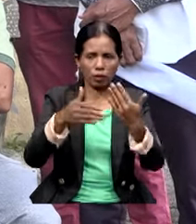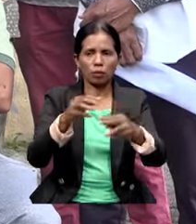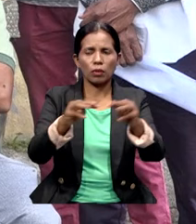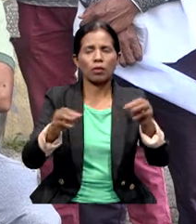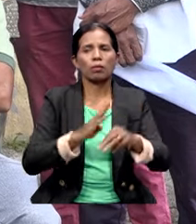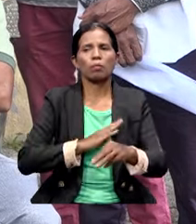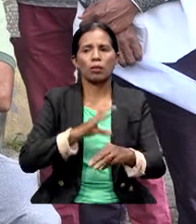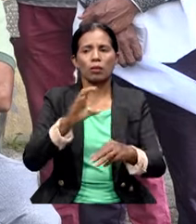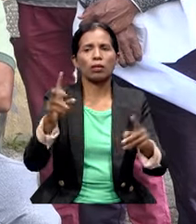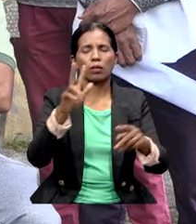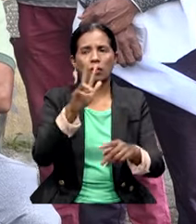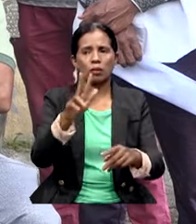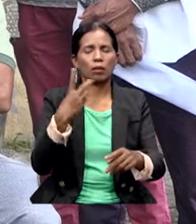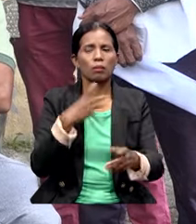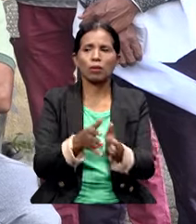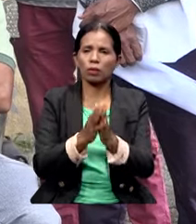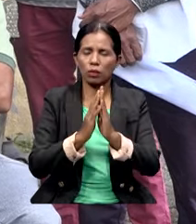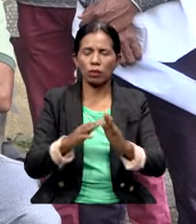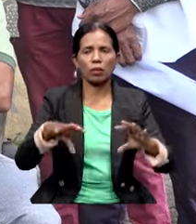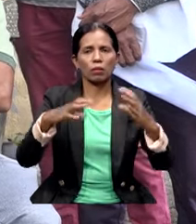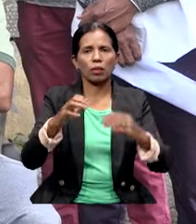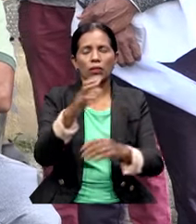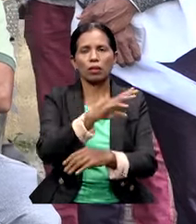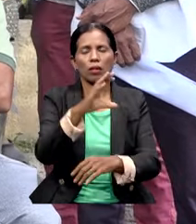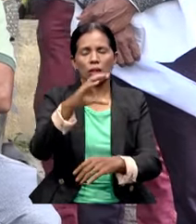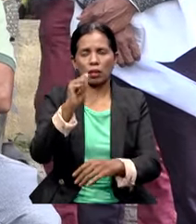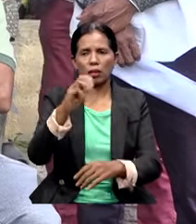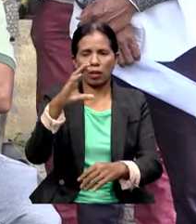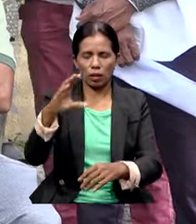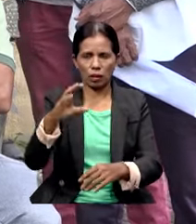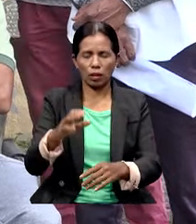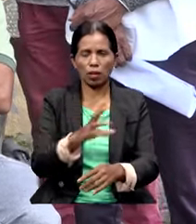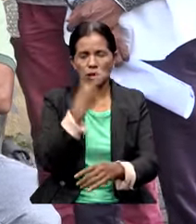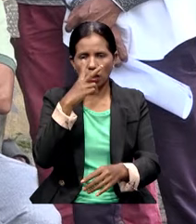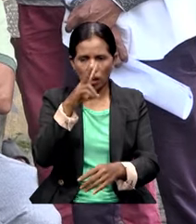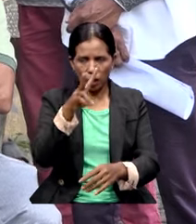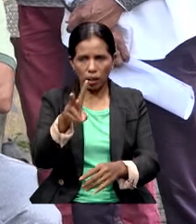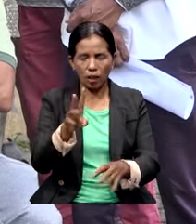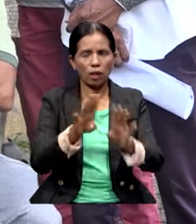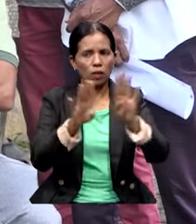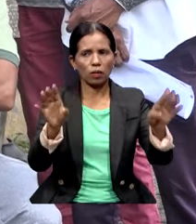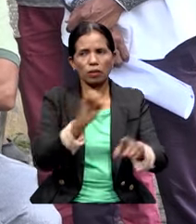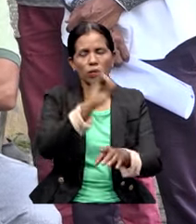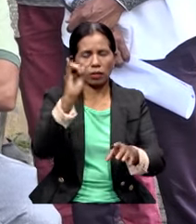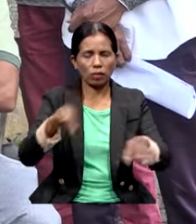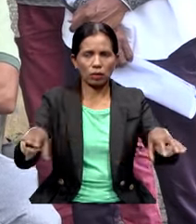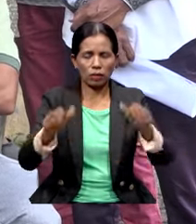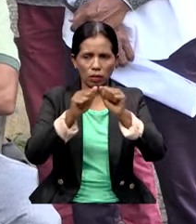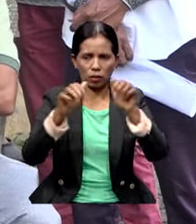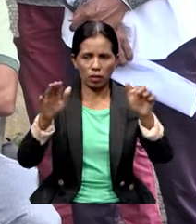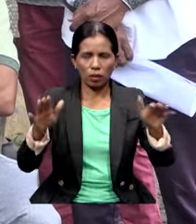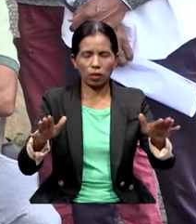Bacau. Tolo, ami husba comissão anticorrupção, CACAC, urgentemente, loque investigação para serviço